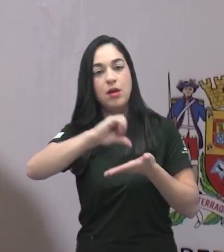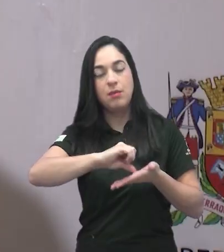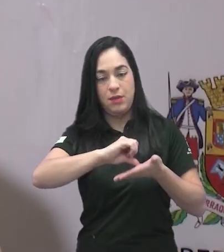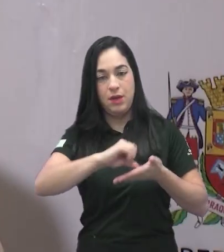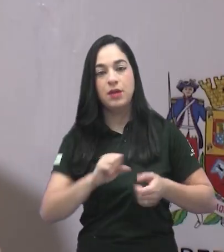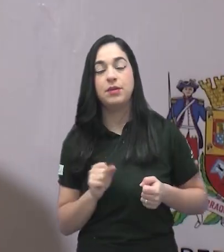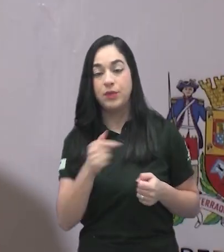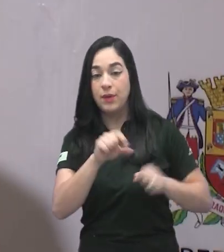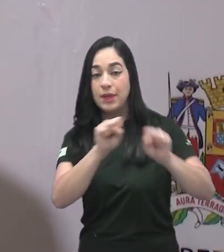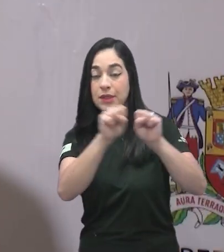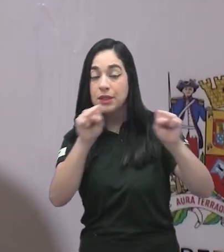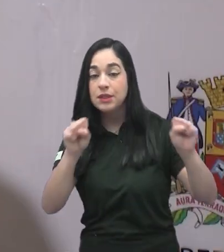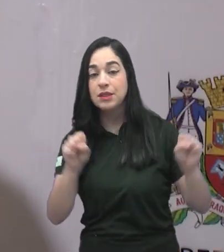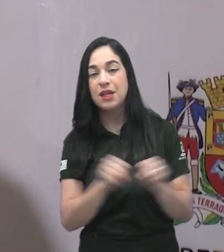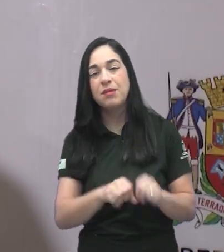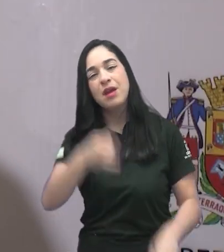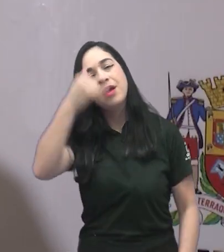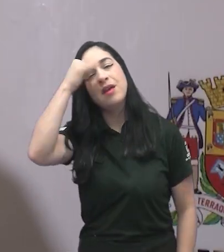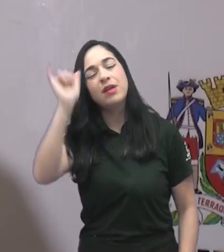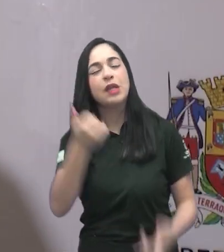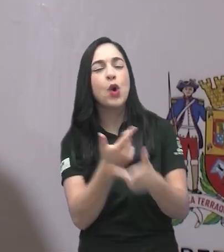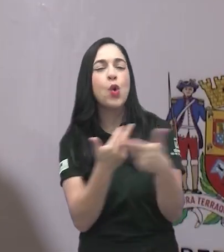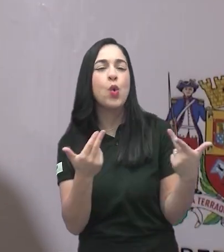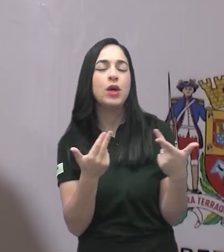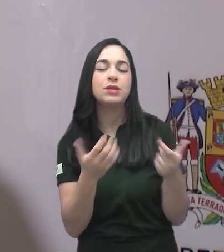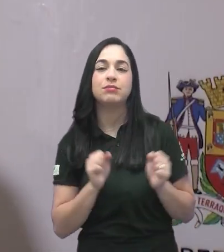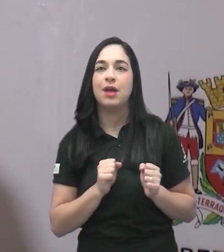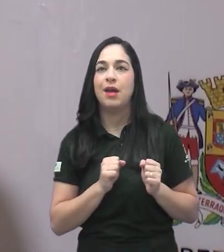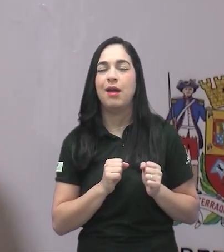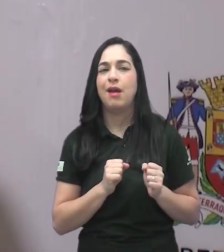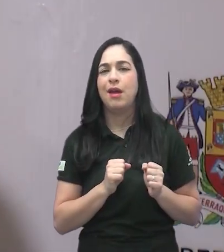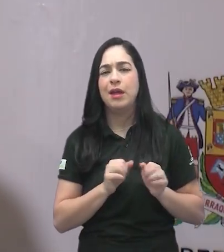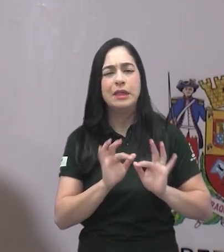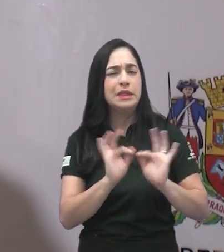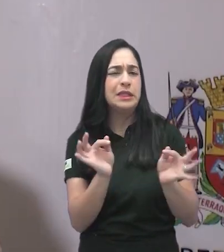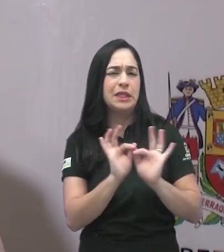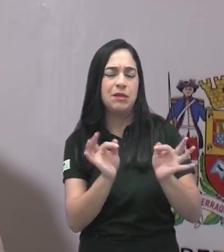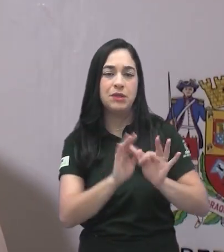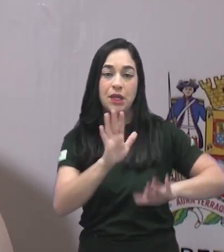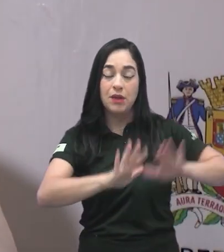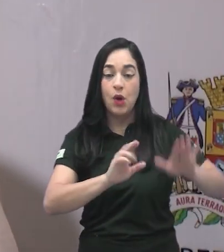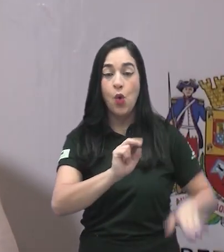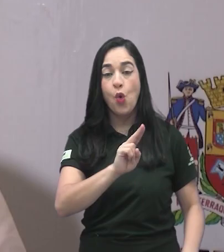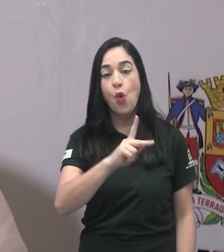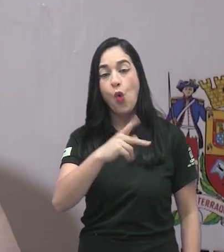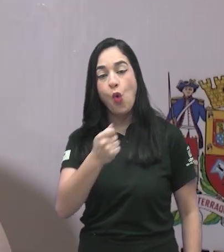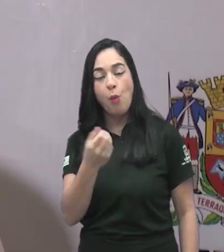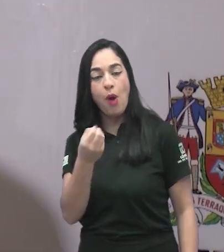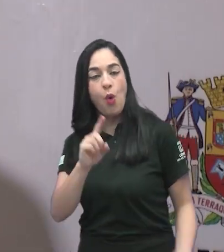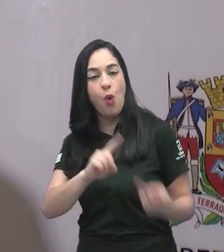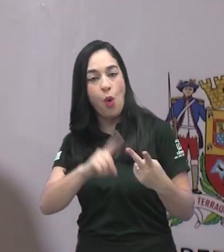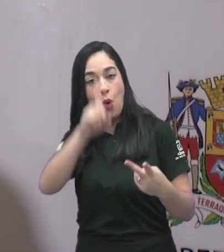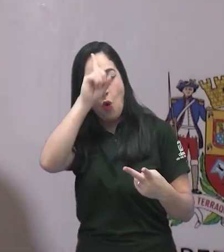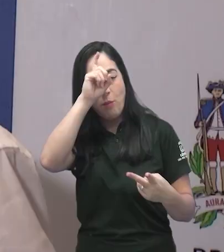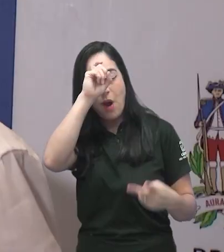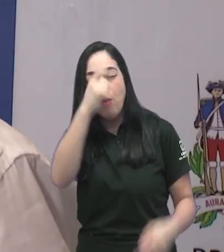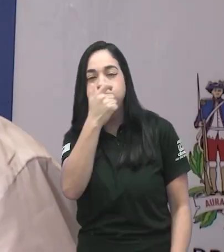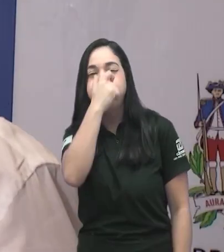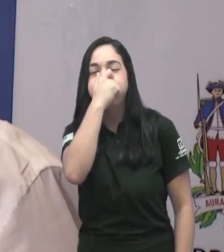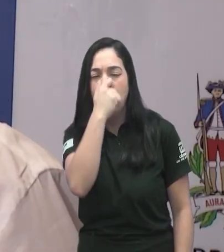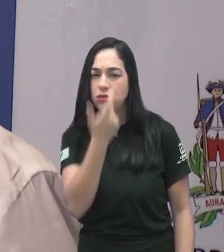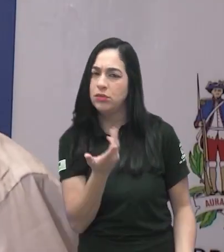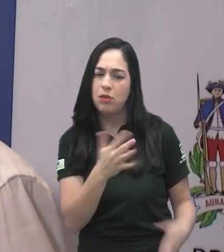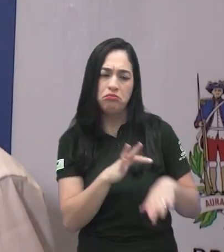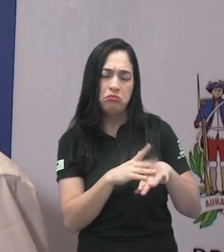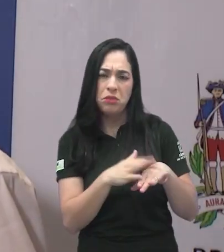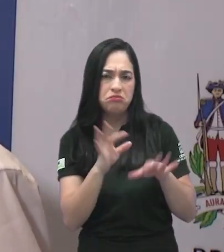esse sistema que vocês viram agora há pouco, evitar principalmente os casos leves, que é o que superlota as UPAs e os hospitais. Hoje nós